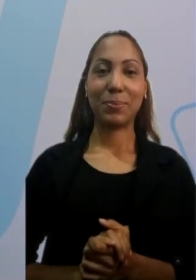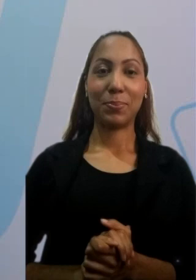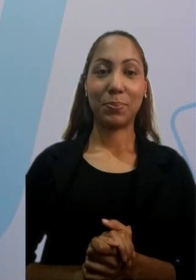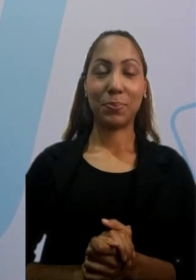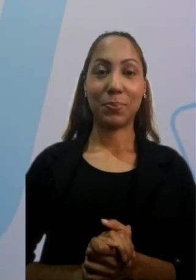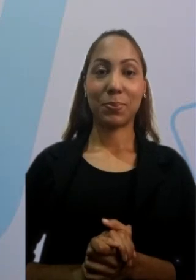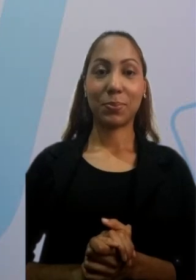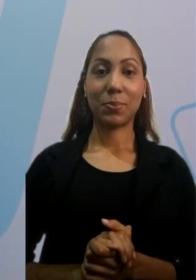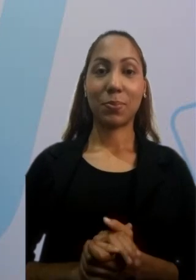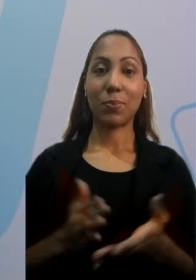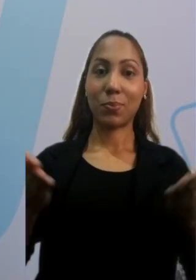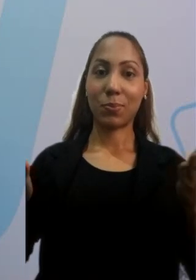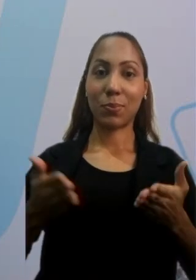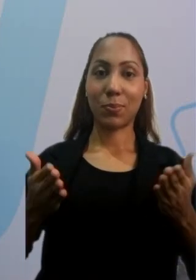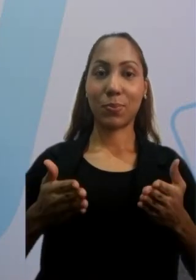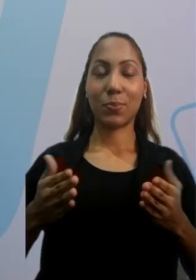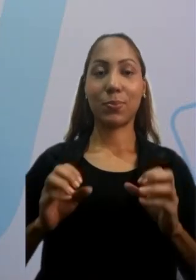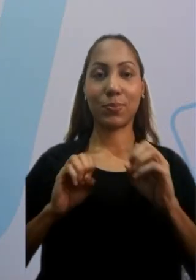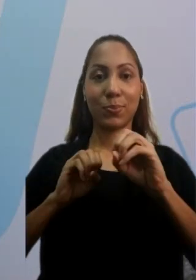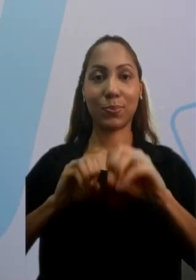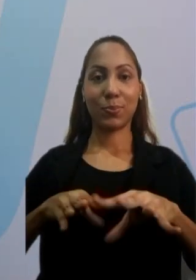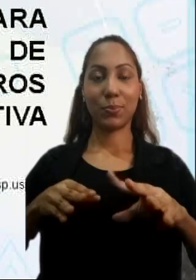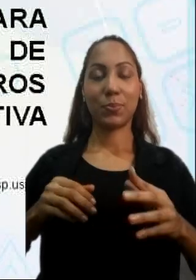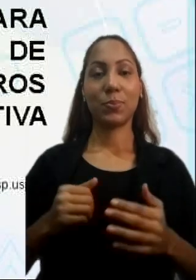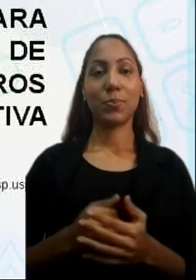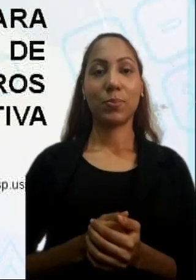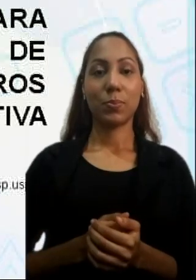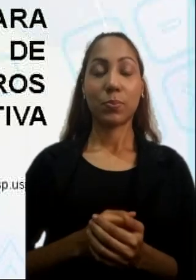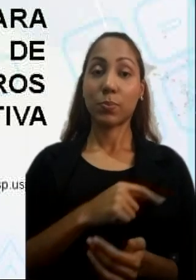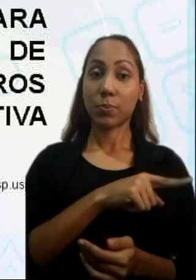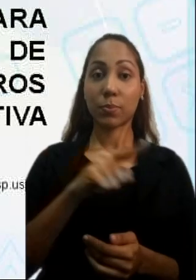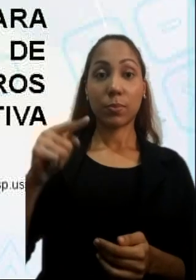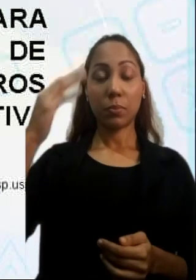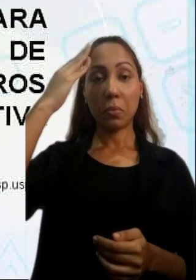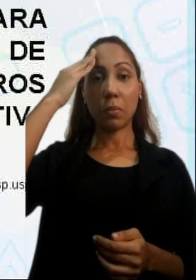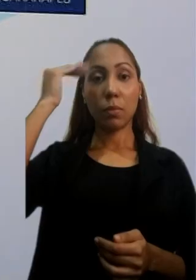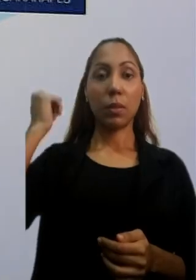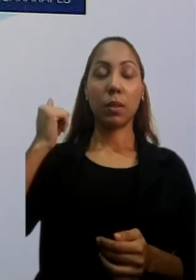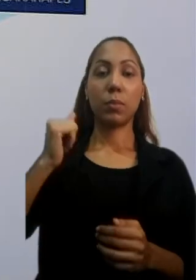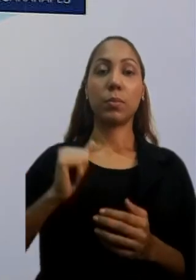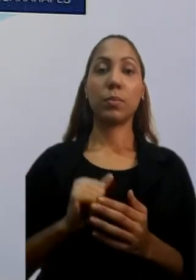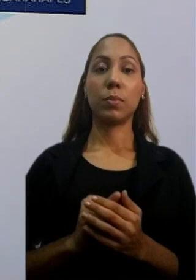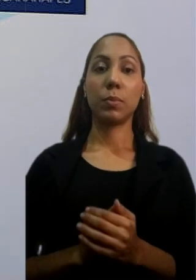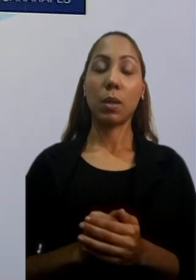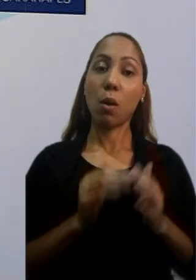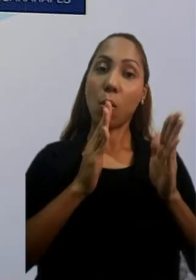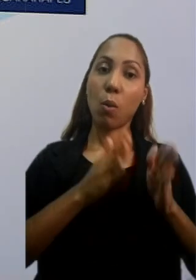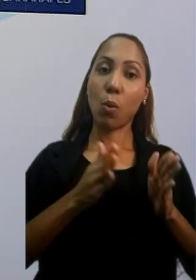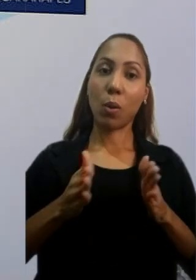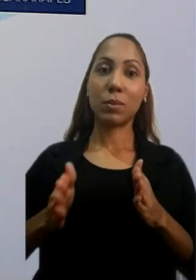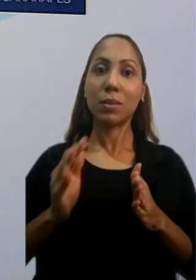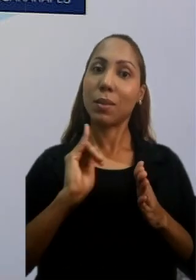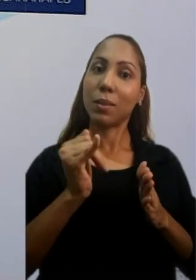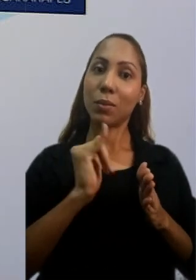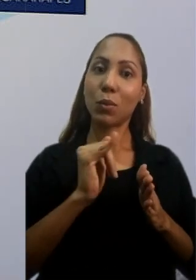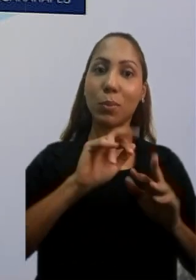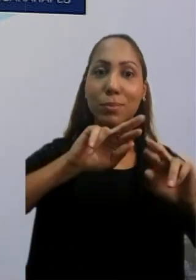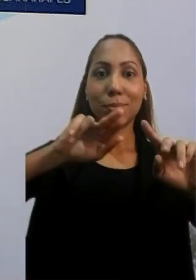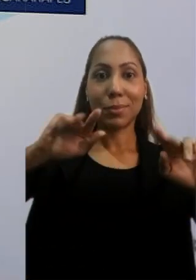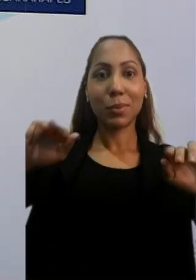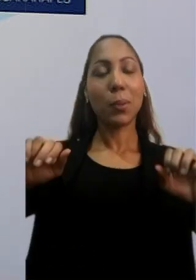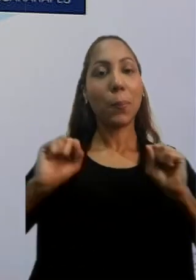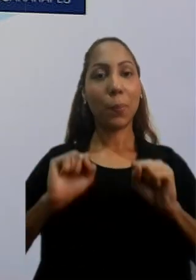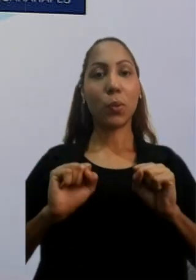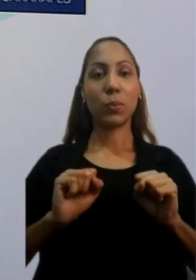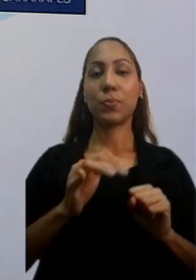o conteúdo de hoje. Vocês sabiam que há várias formas de se organizar informações, como, por